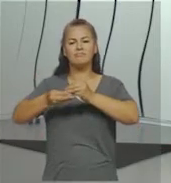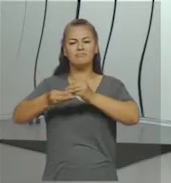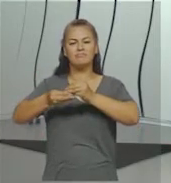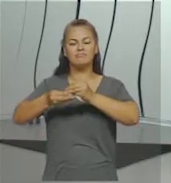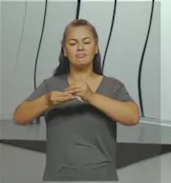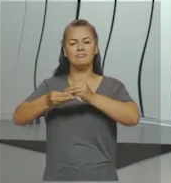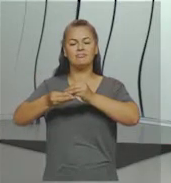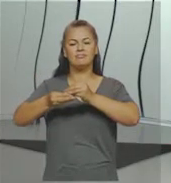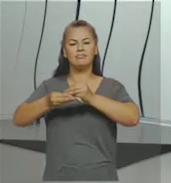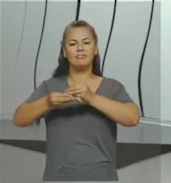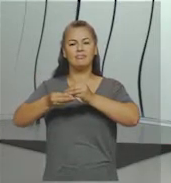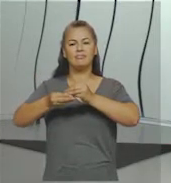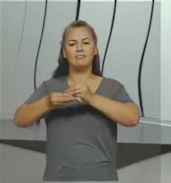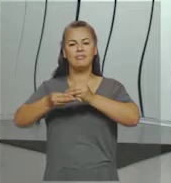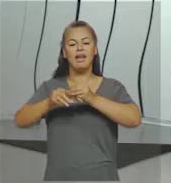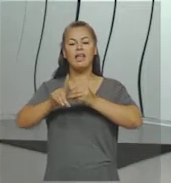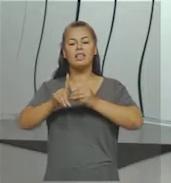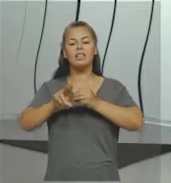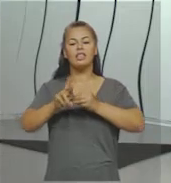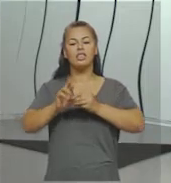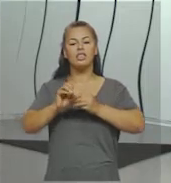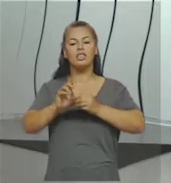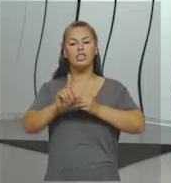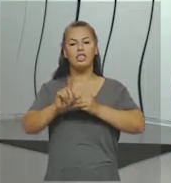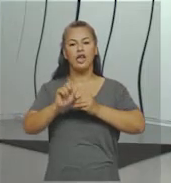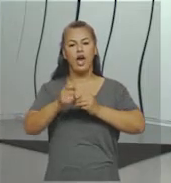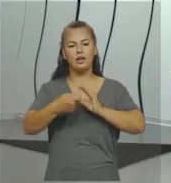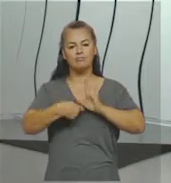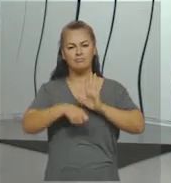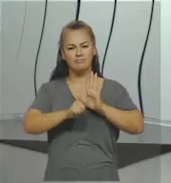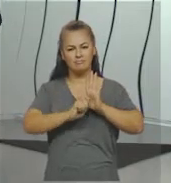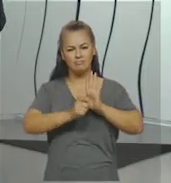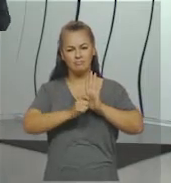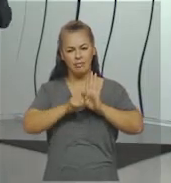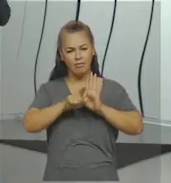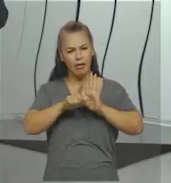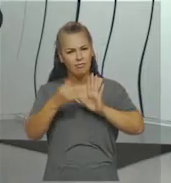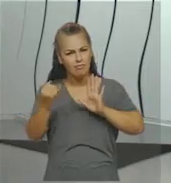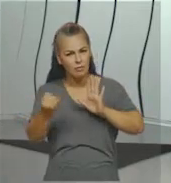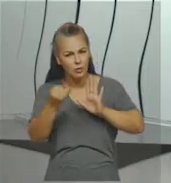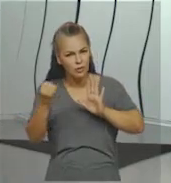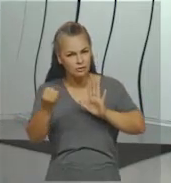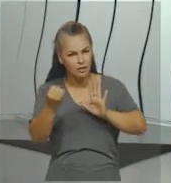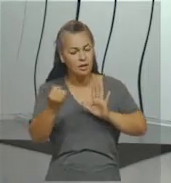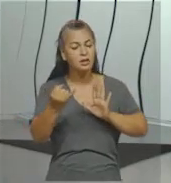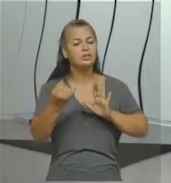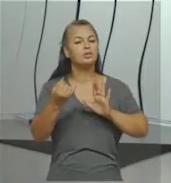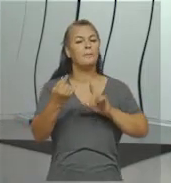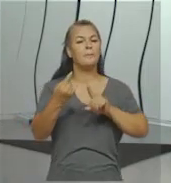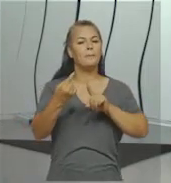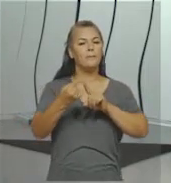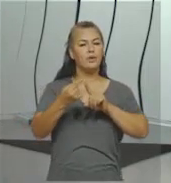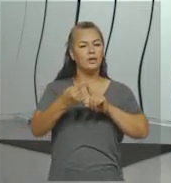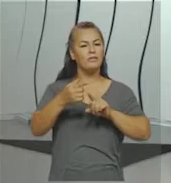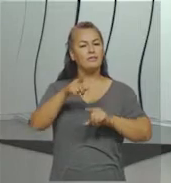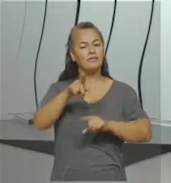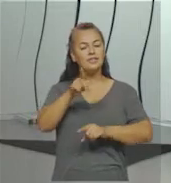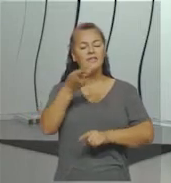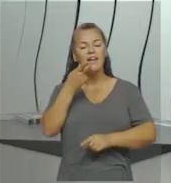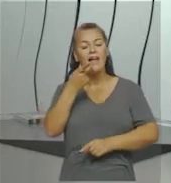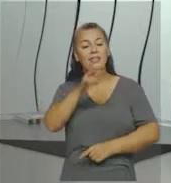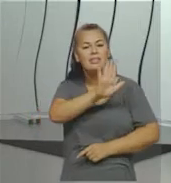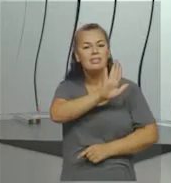tá? Importante vocês prestarem atenção, porque para droga sempre se diz